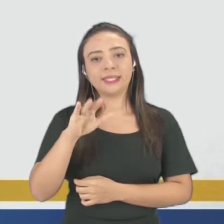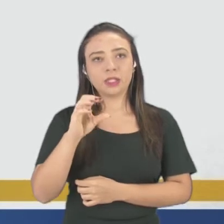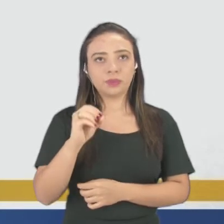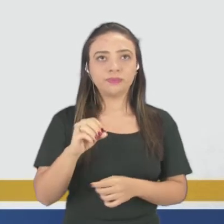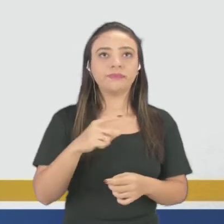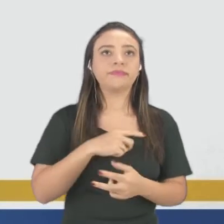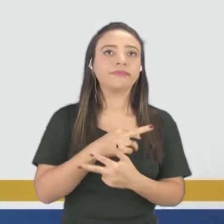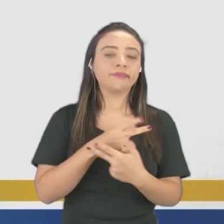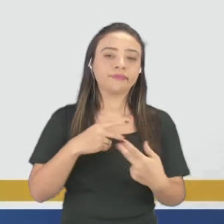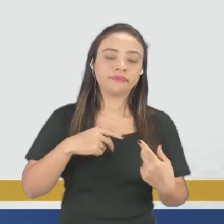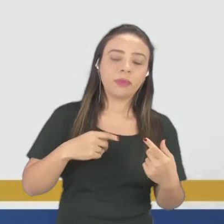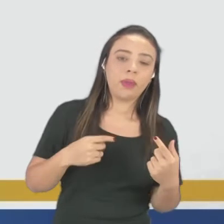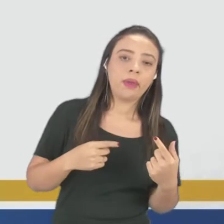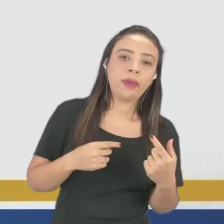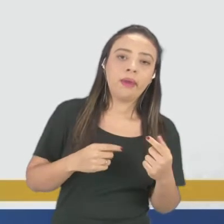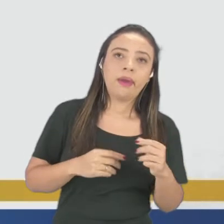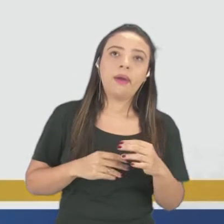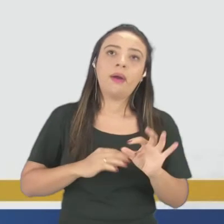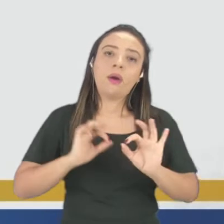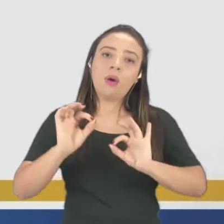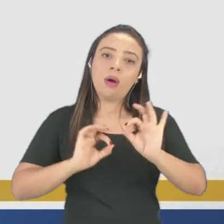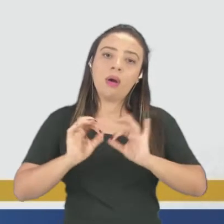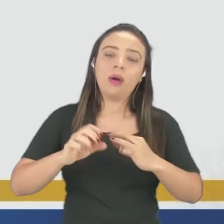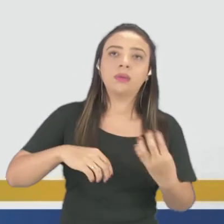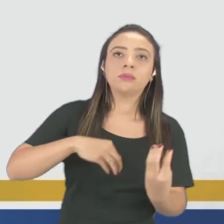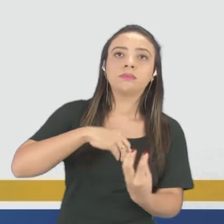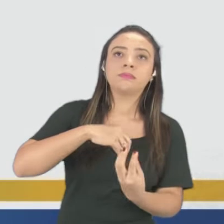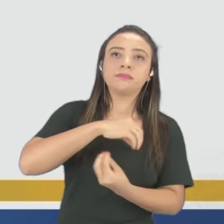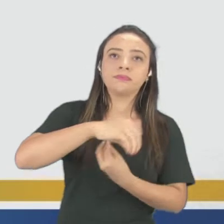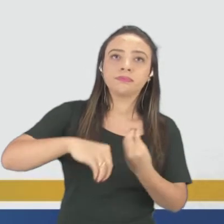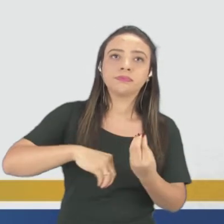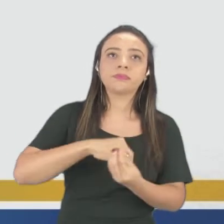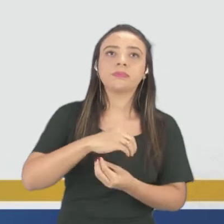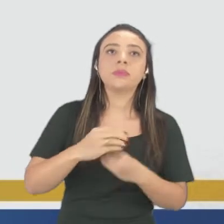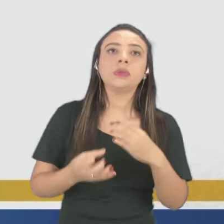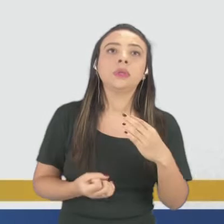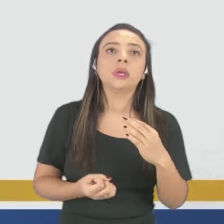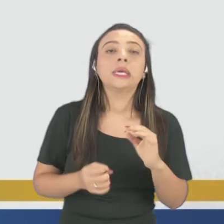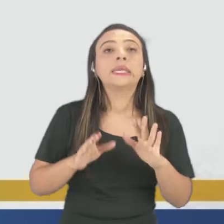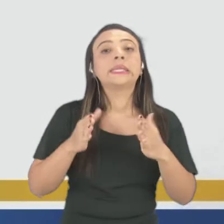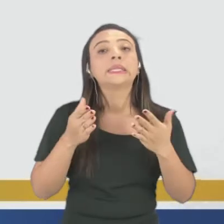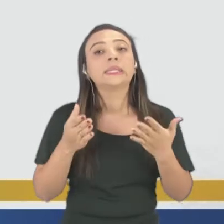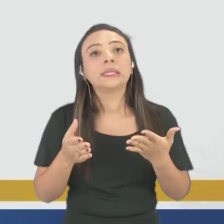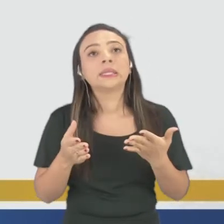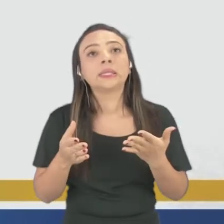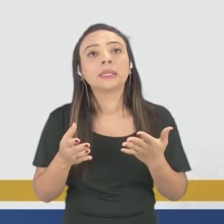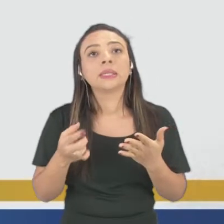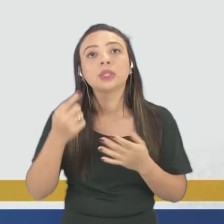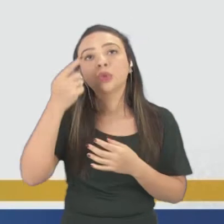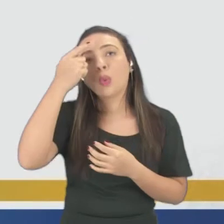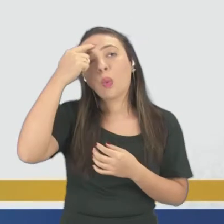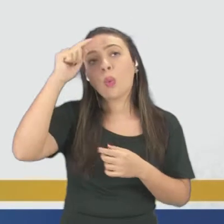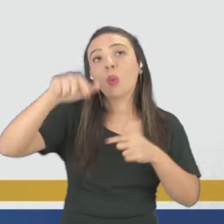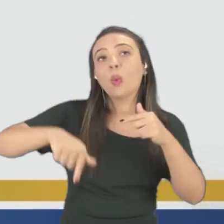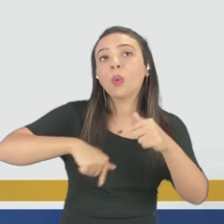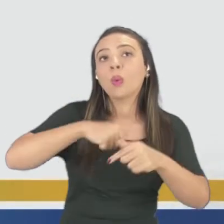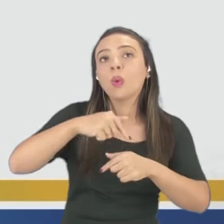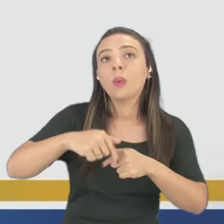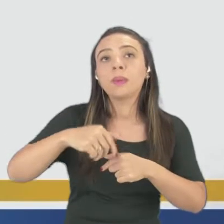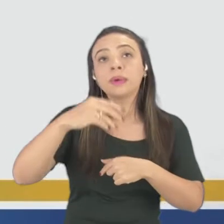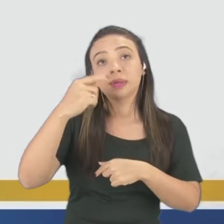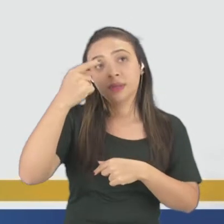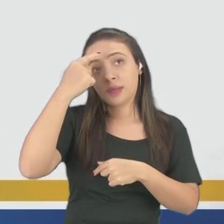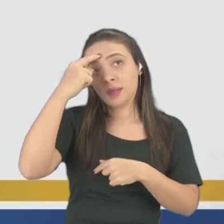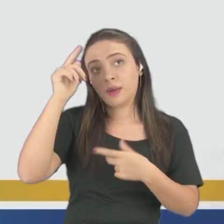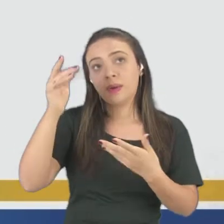eo lactato e a forma ionizada deste ácido foi descoberto pelo químico Sueco tá em Calvino esquilino leite